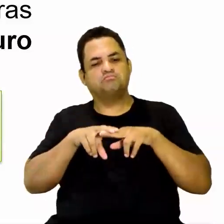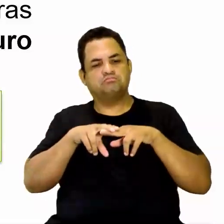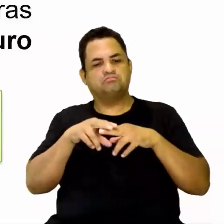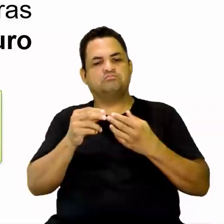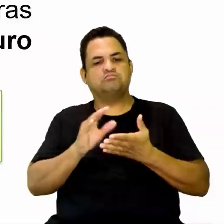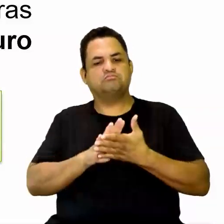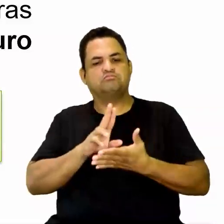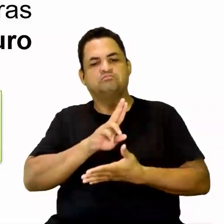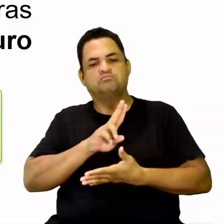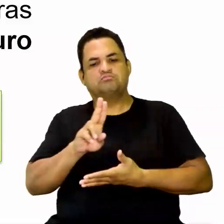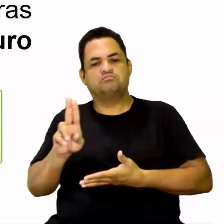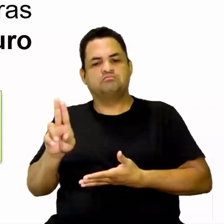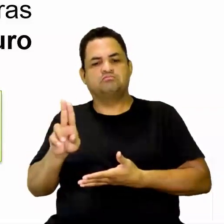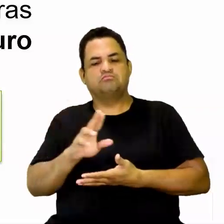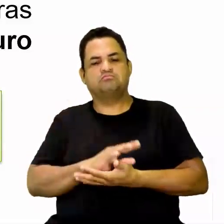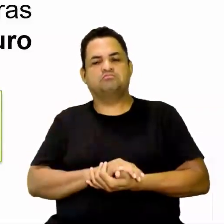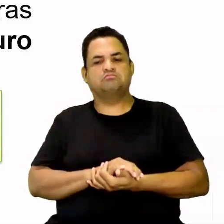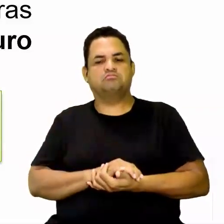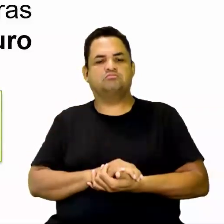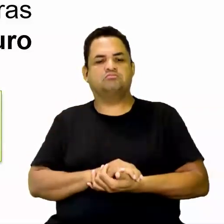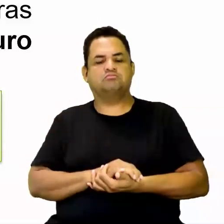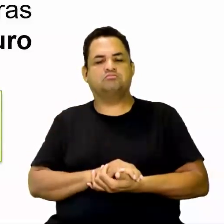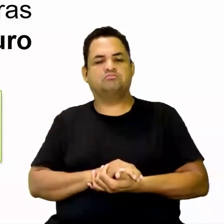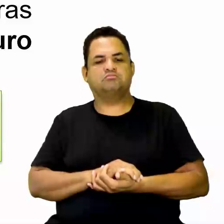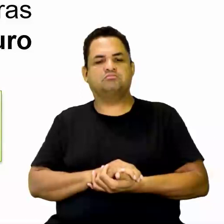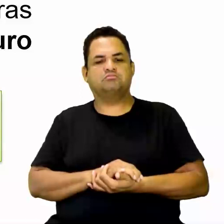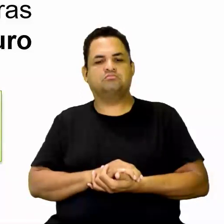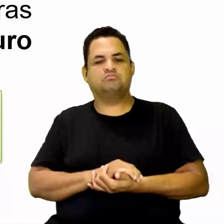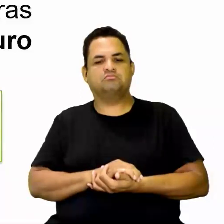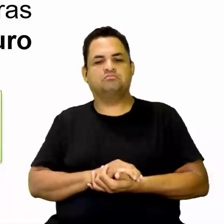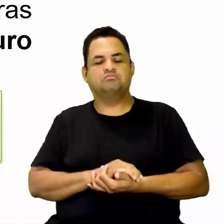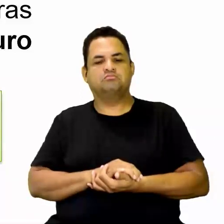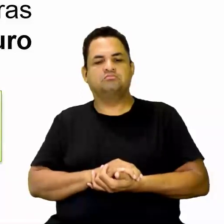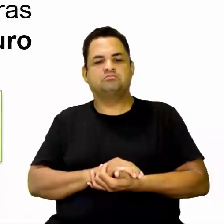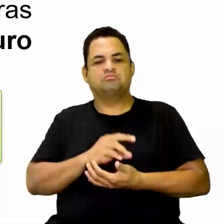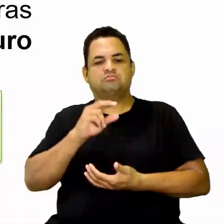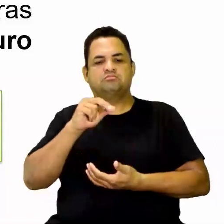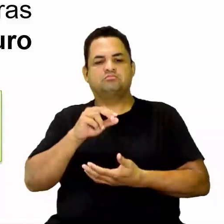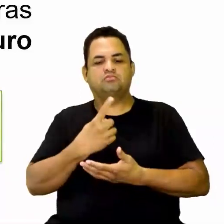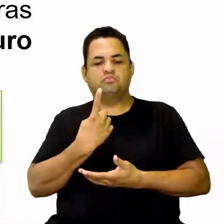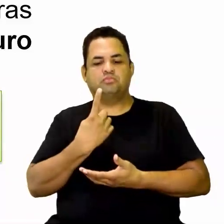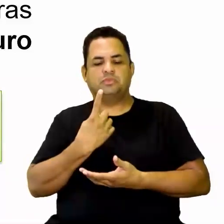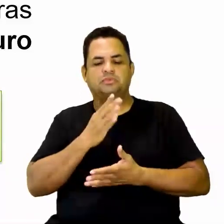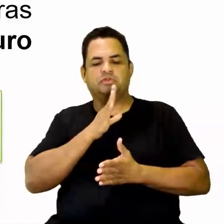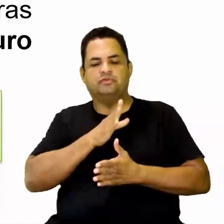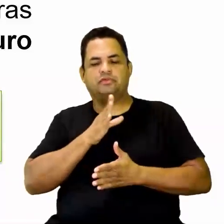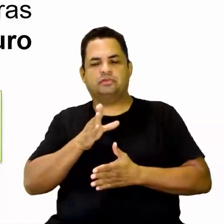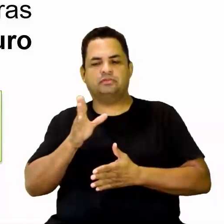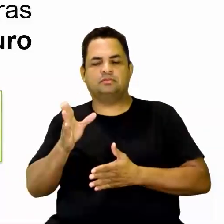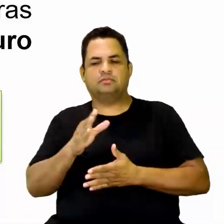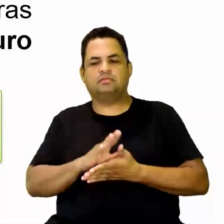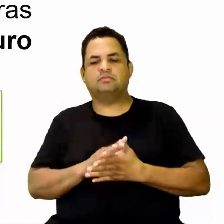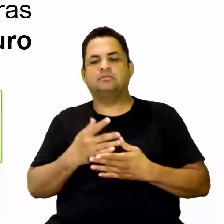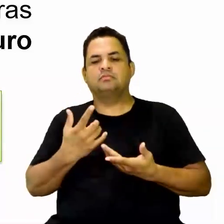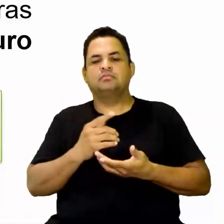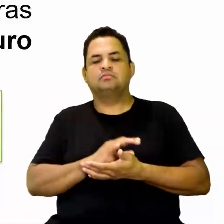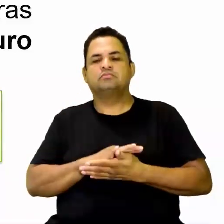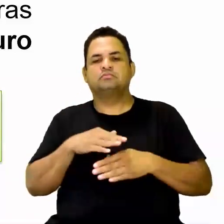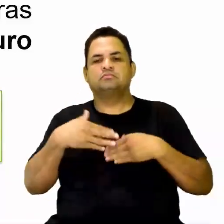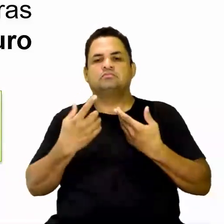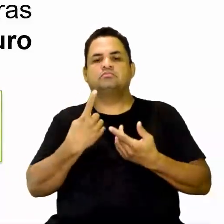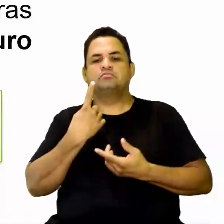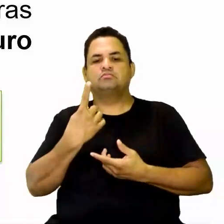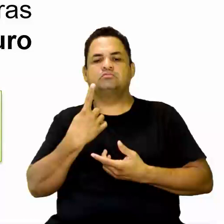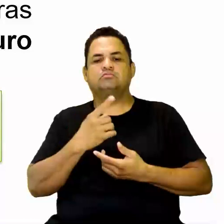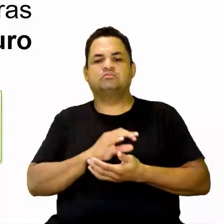isso, são também chamados de monofásicos. Monofásico é quando apresentam